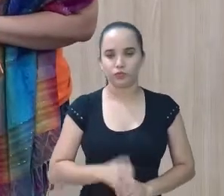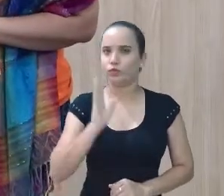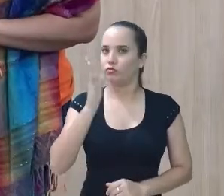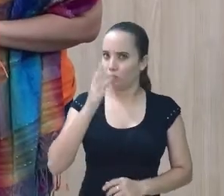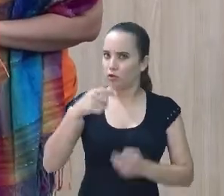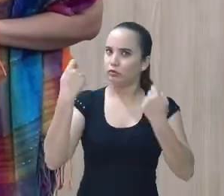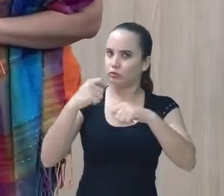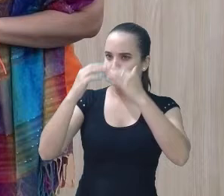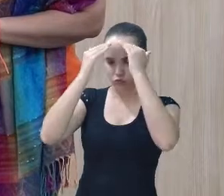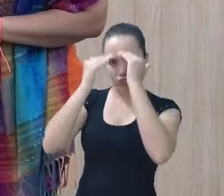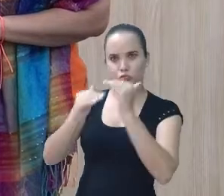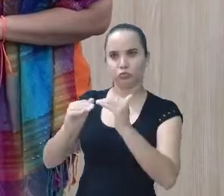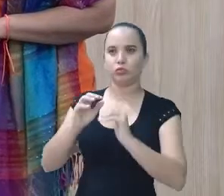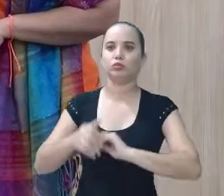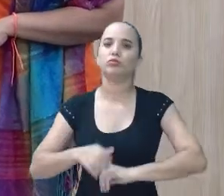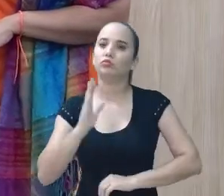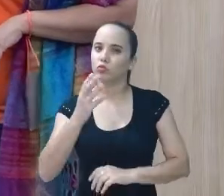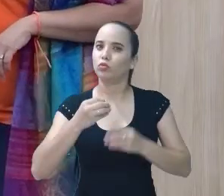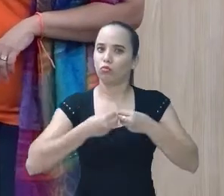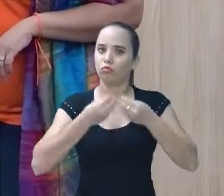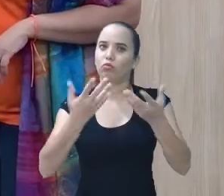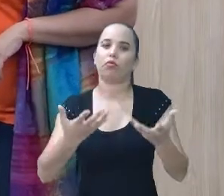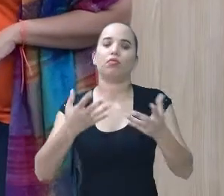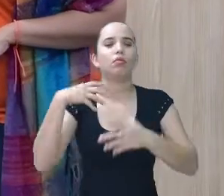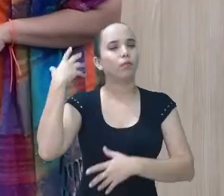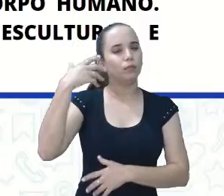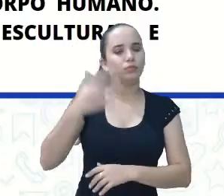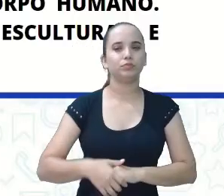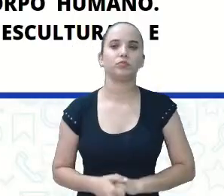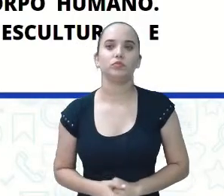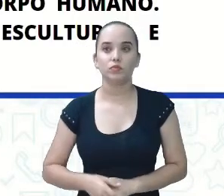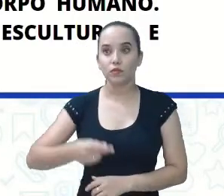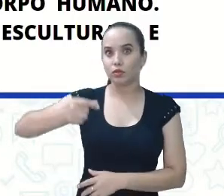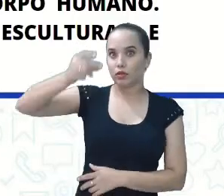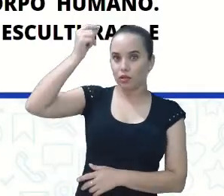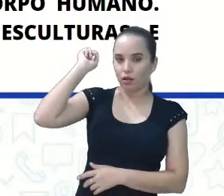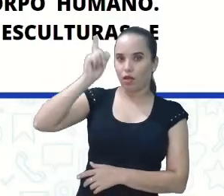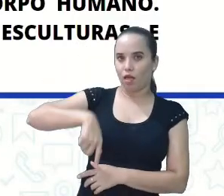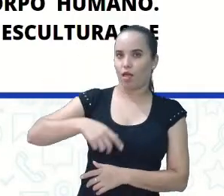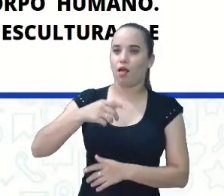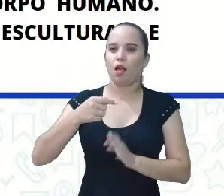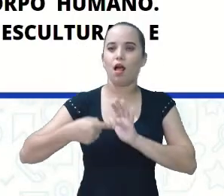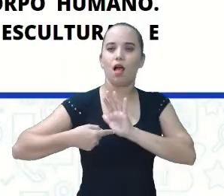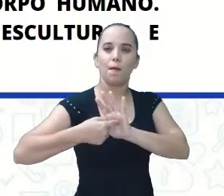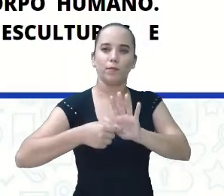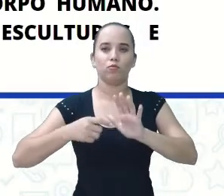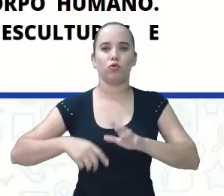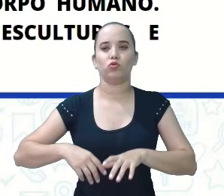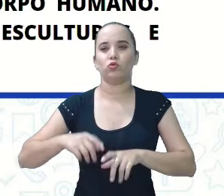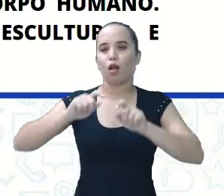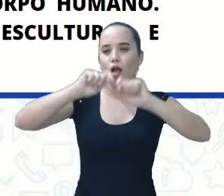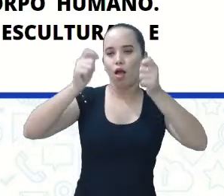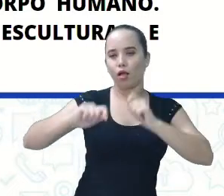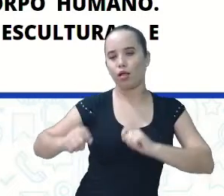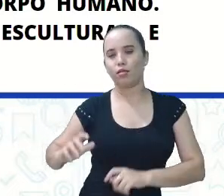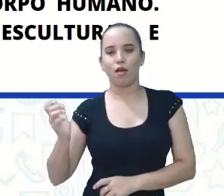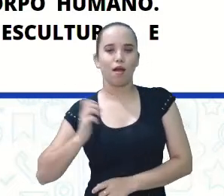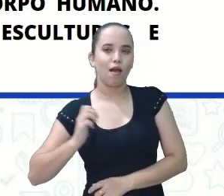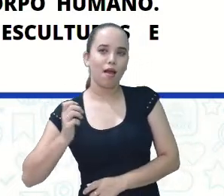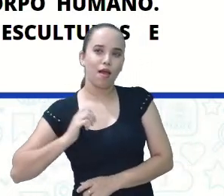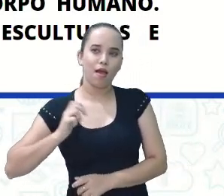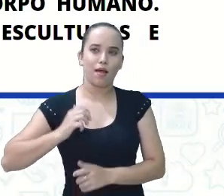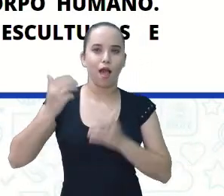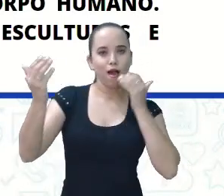dei aula de música. Bom, classicismo se concentra amplamente em noções de elegância, harmonia e proporção. A arte